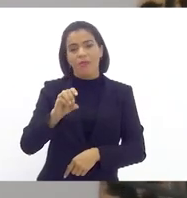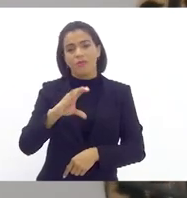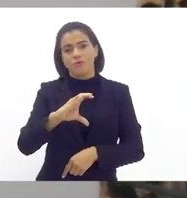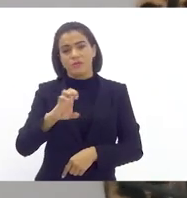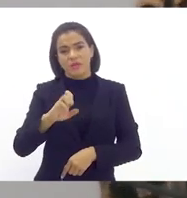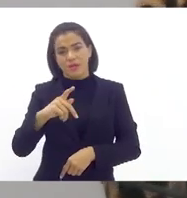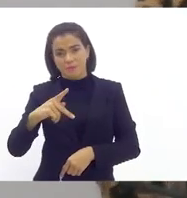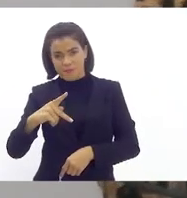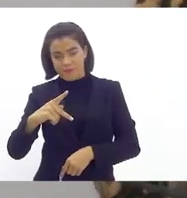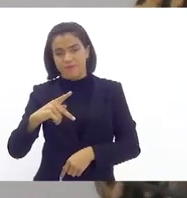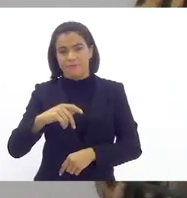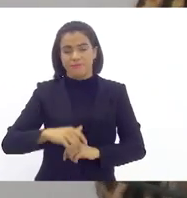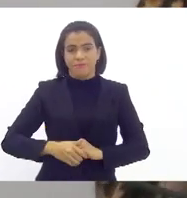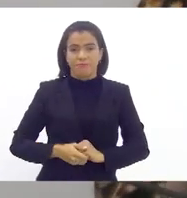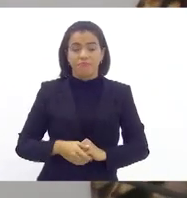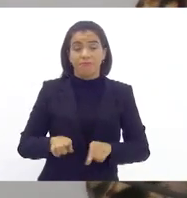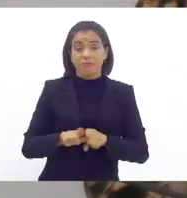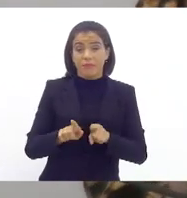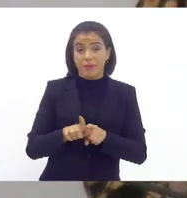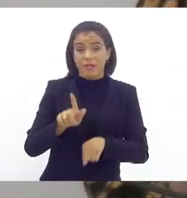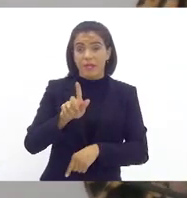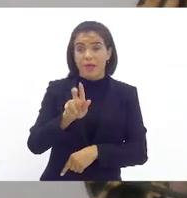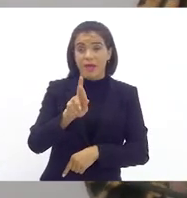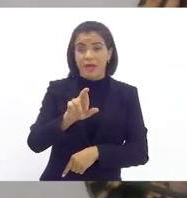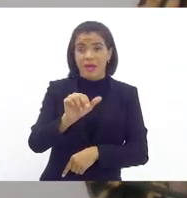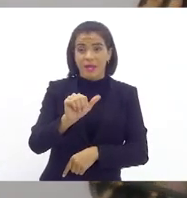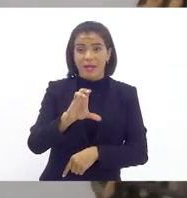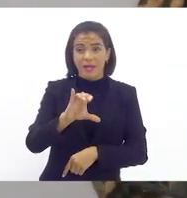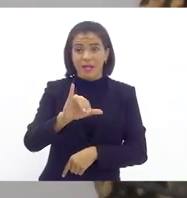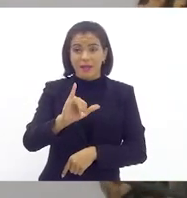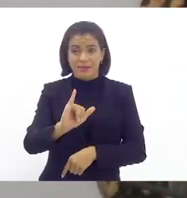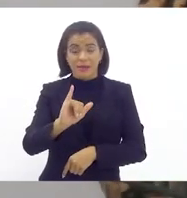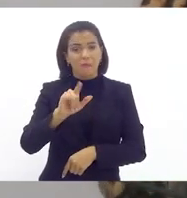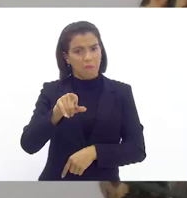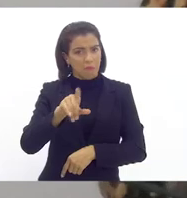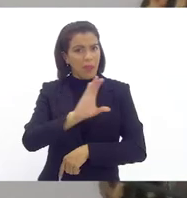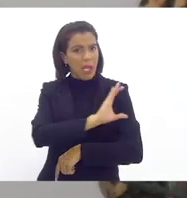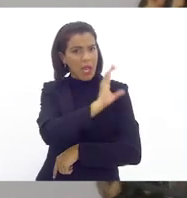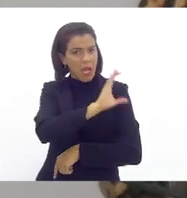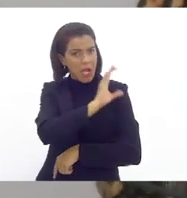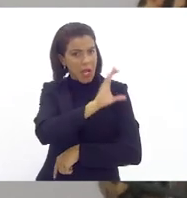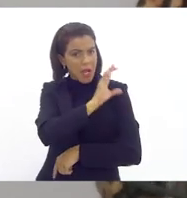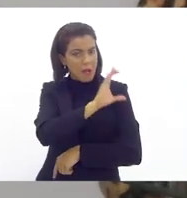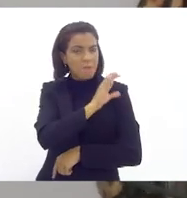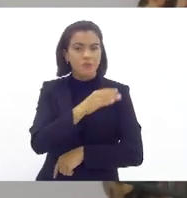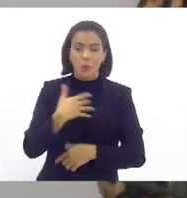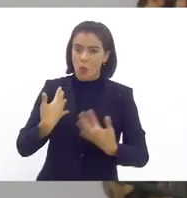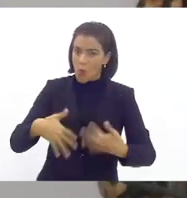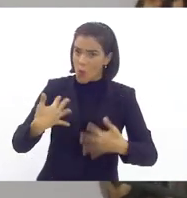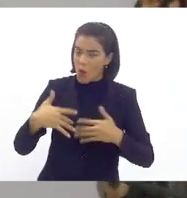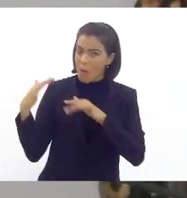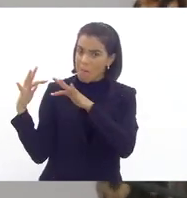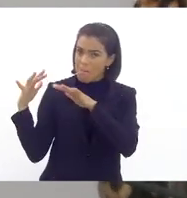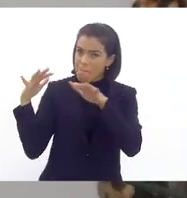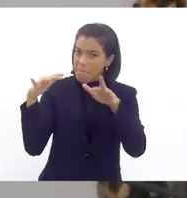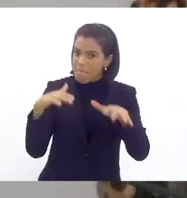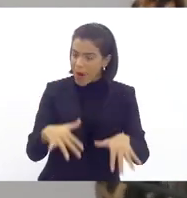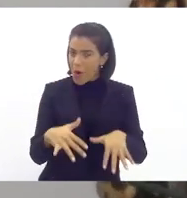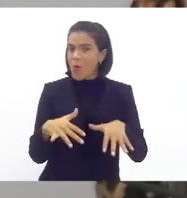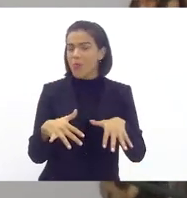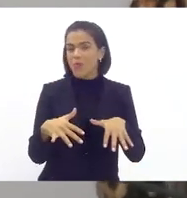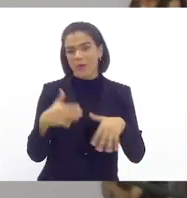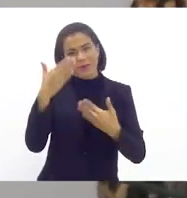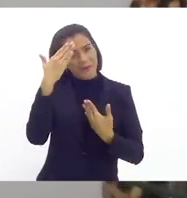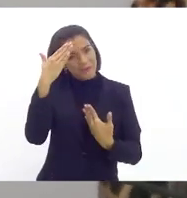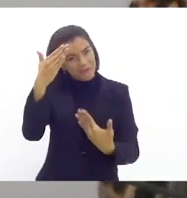A Grace de Souza, que também é lá de Campos. Campos bem em peso. Com força. Muito obrigado à galera